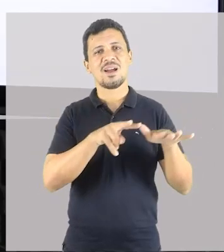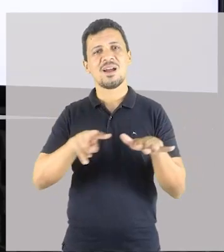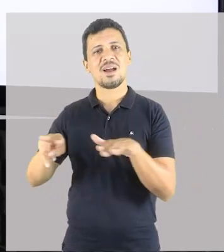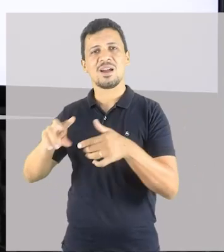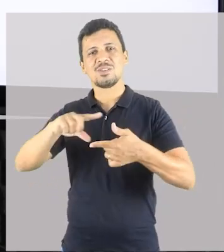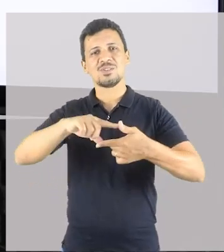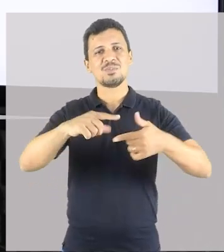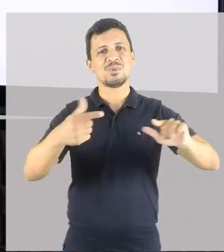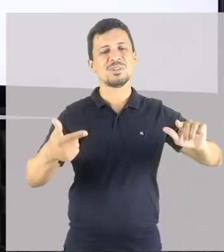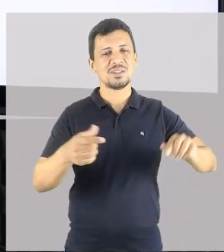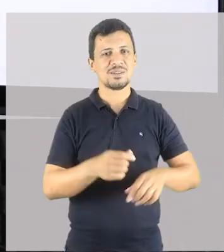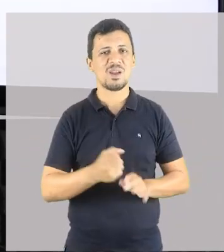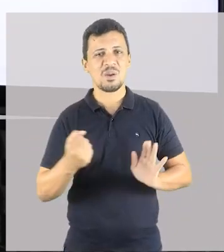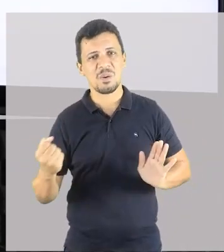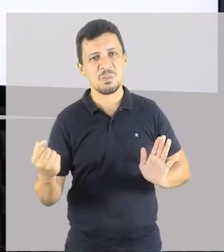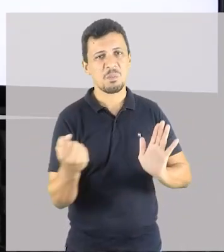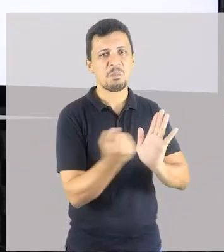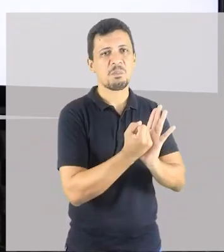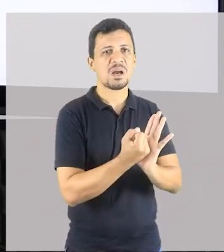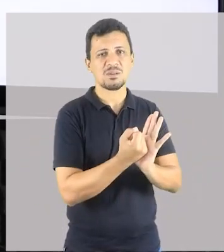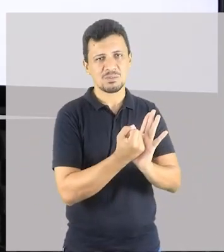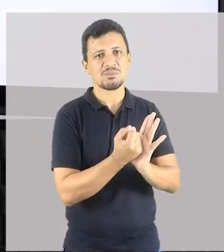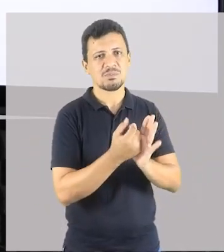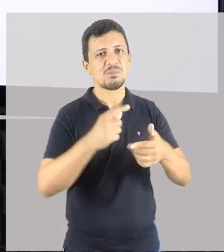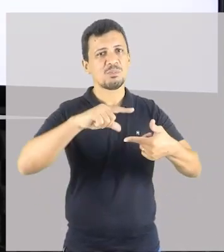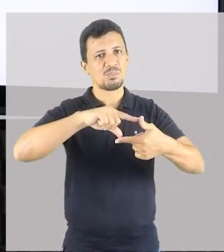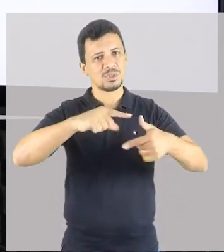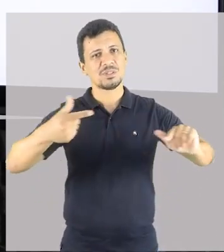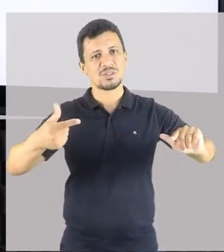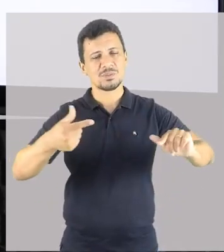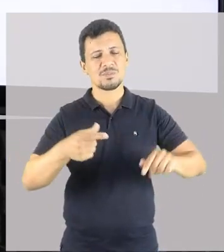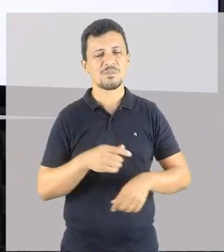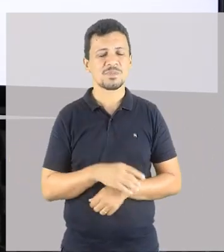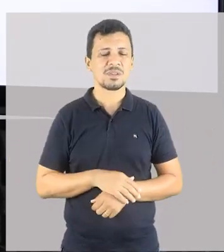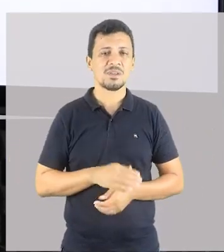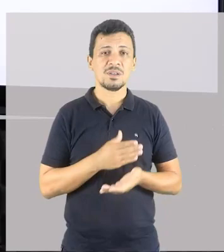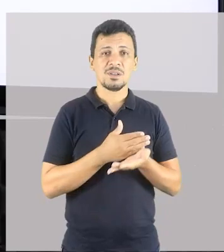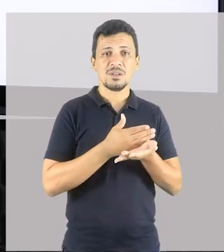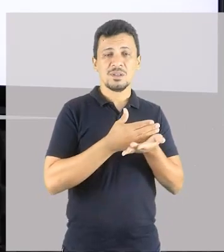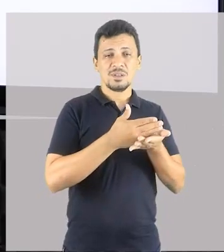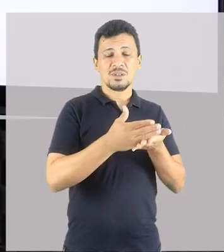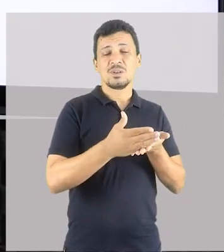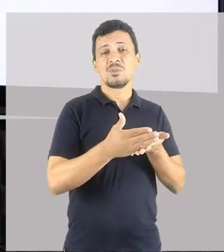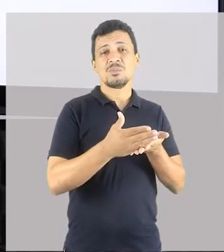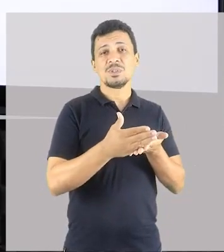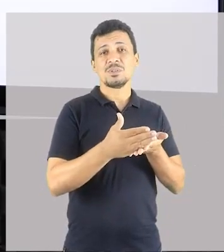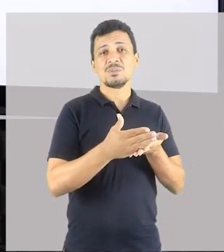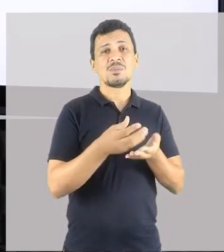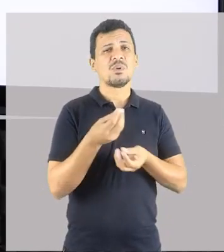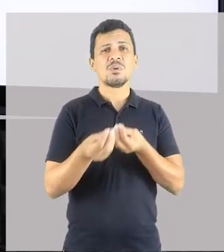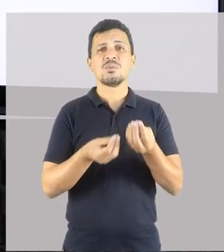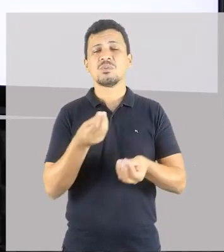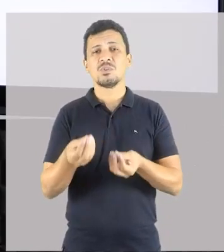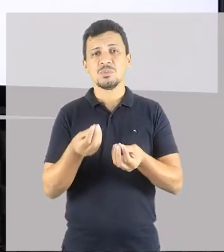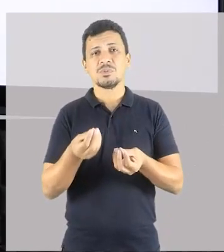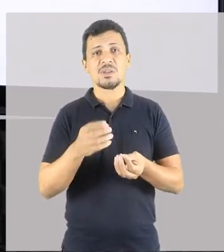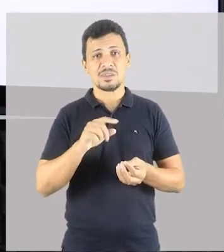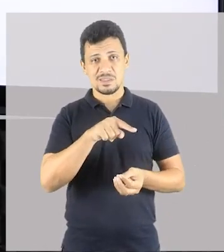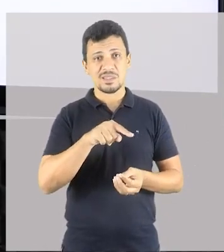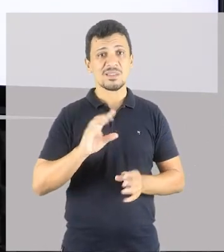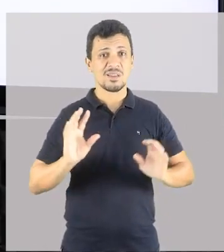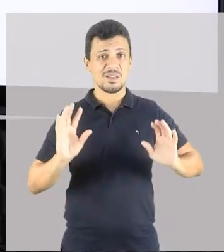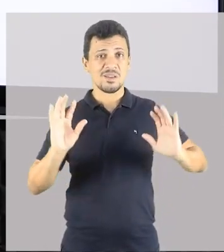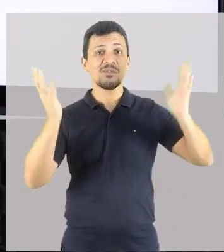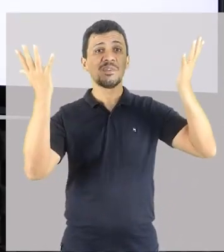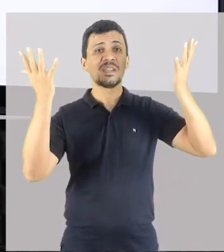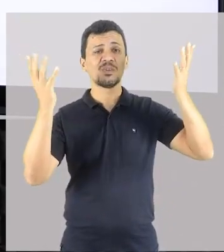grande marco do modernismo, certo? Nós temos o início do modernismo exatamente a partir desse evento. E o que